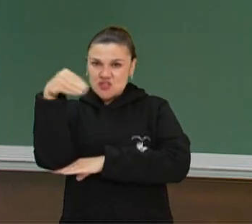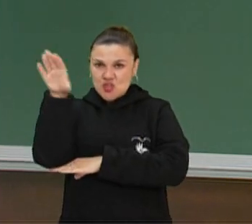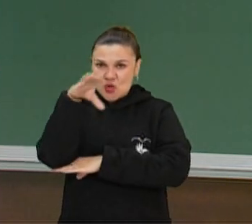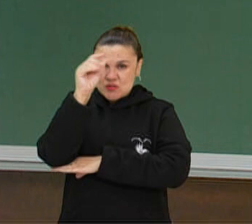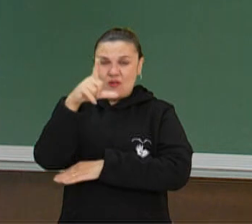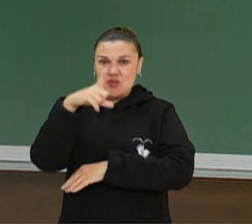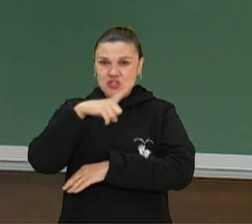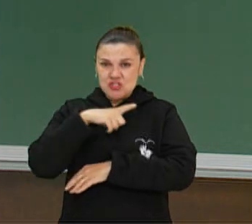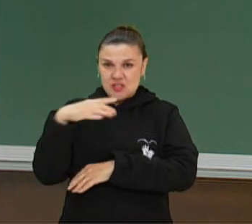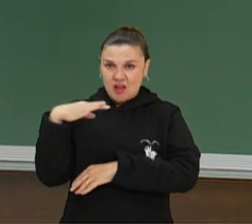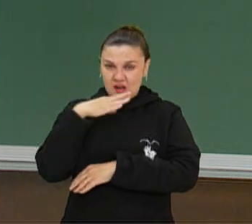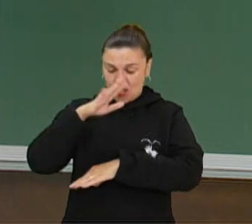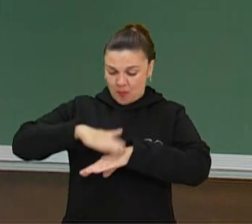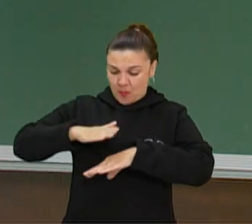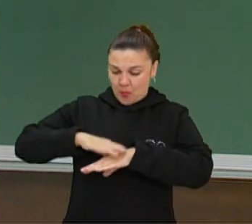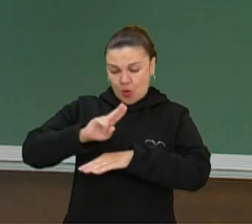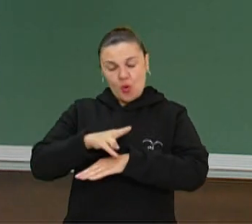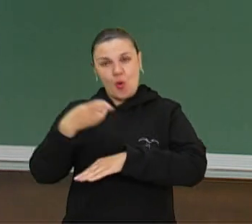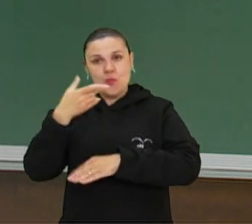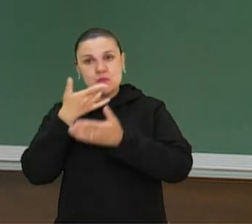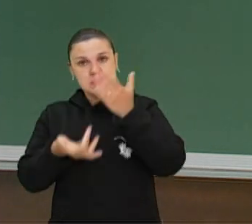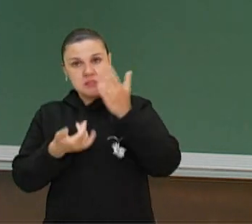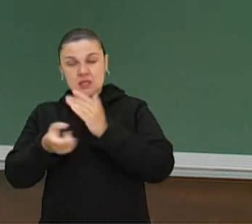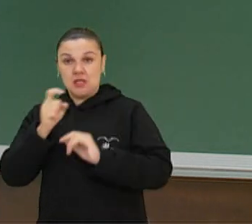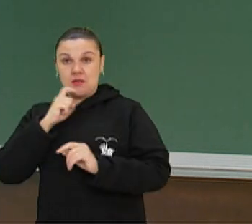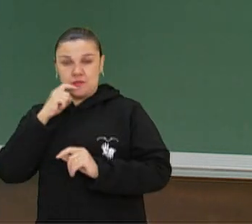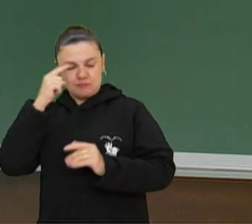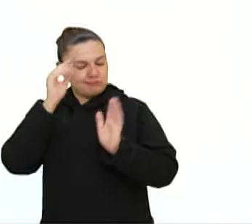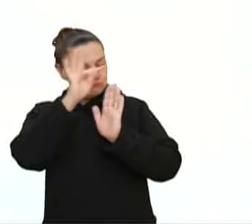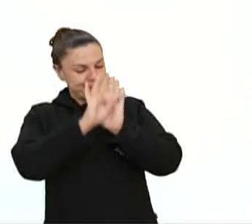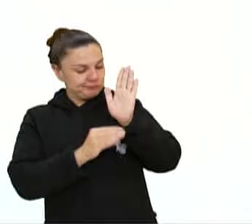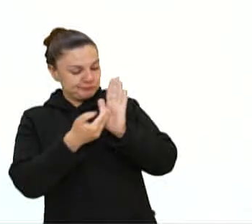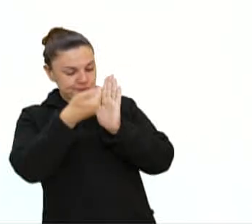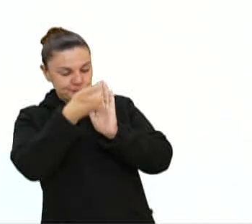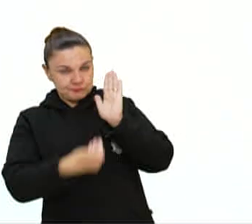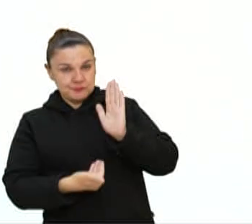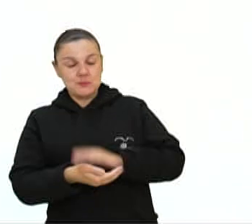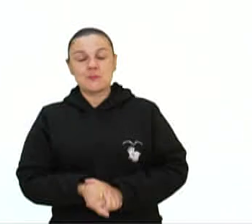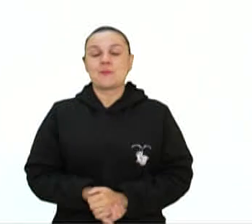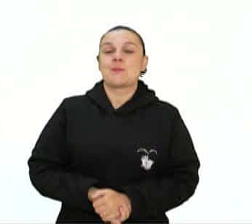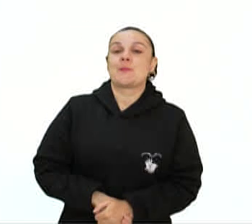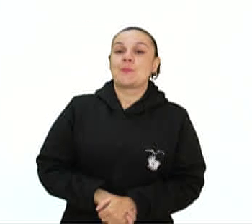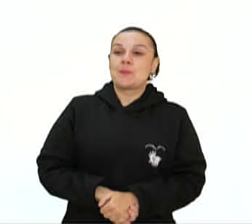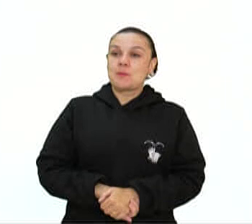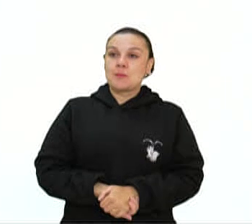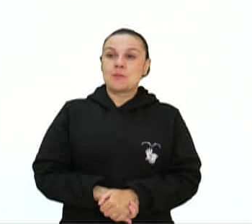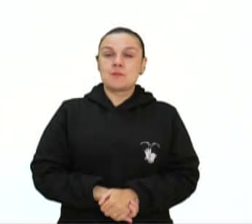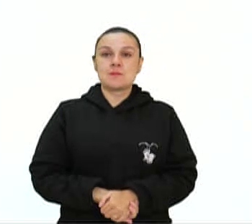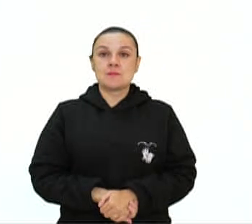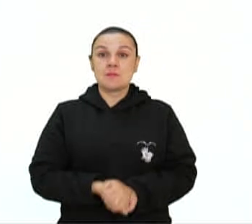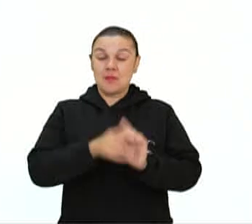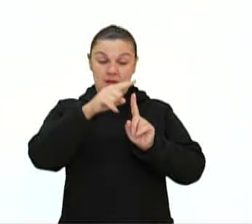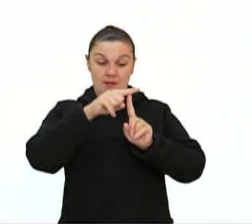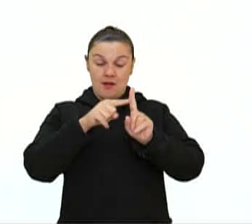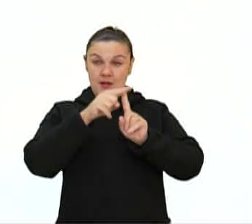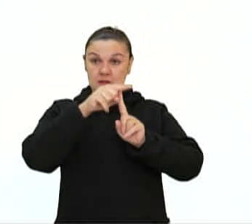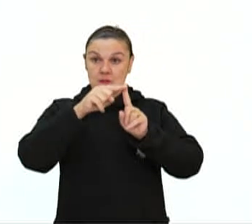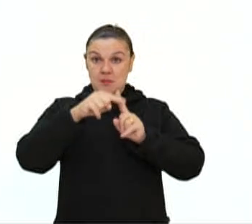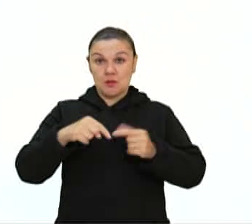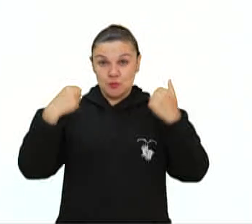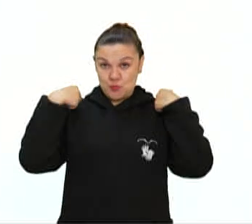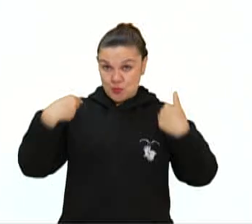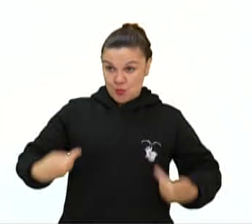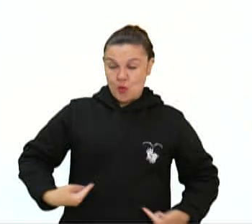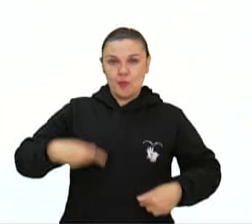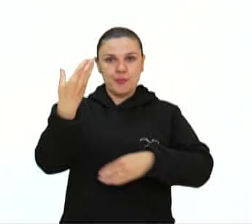animais ectotérmicos que apresentam sangue frio? Vamos analisar o texto? Acompanhe lá comigo. A temperatura corporal dos